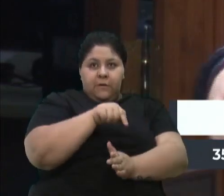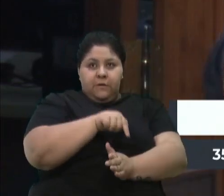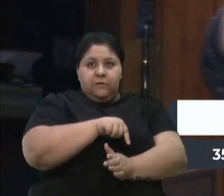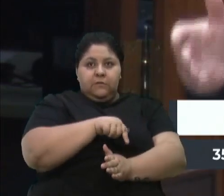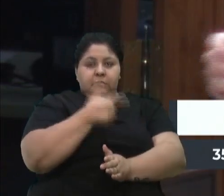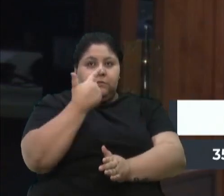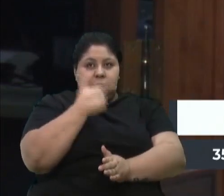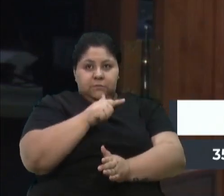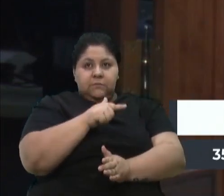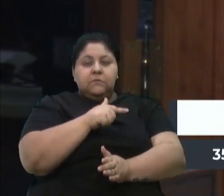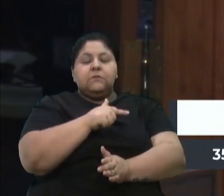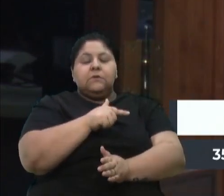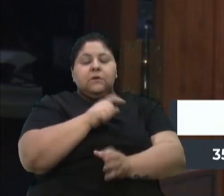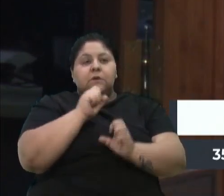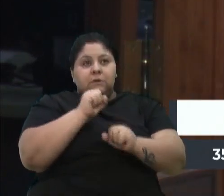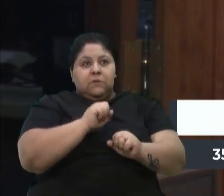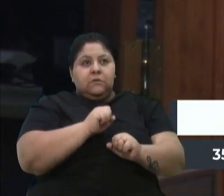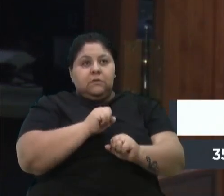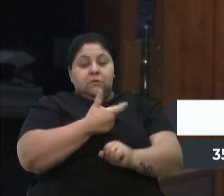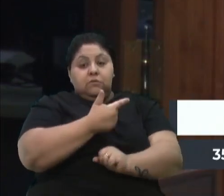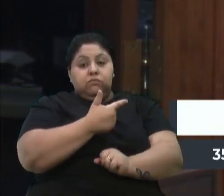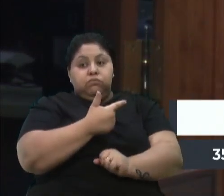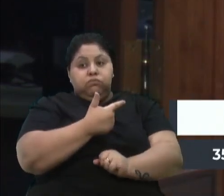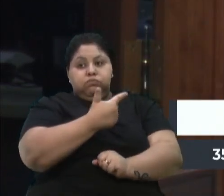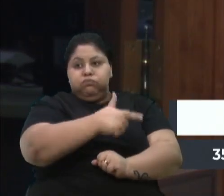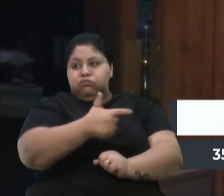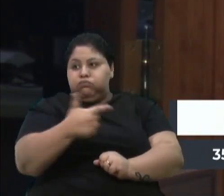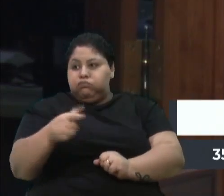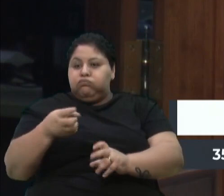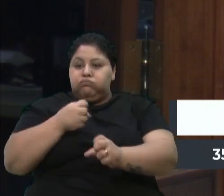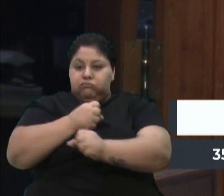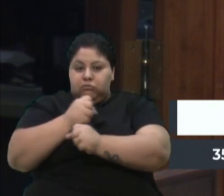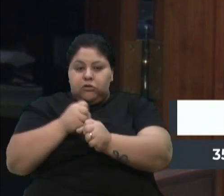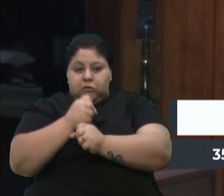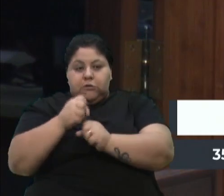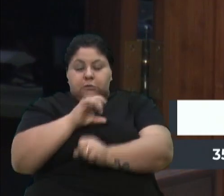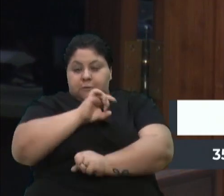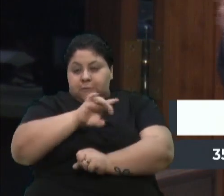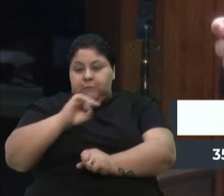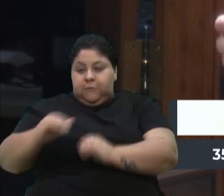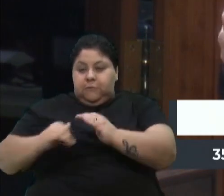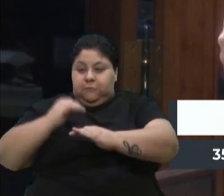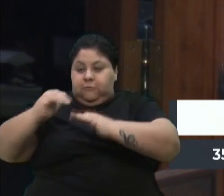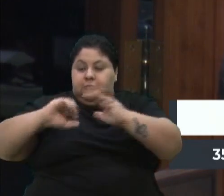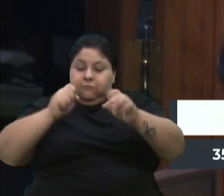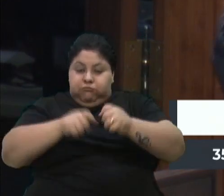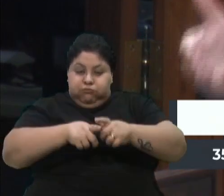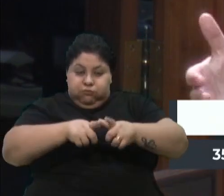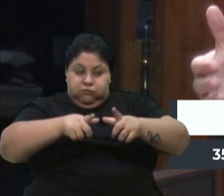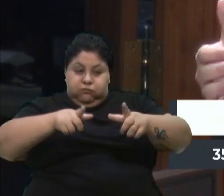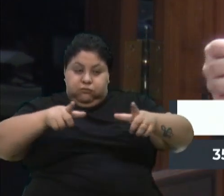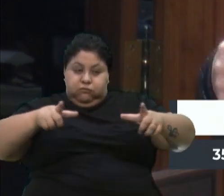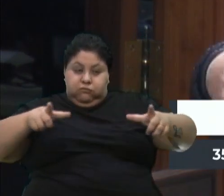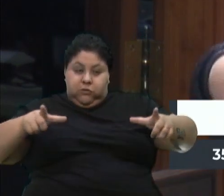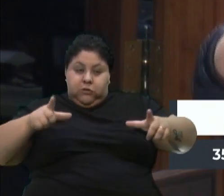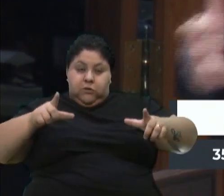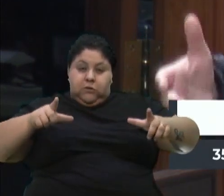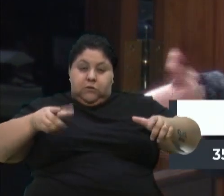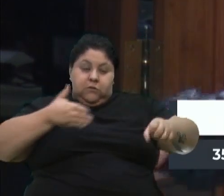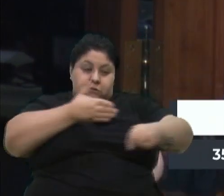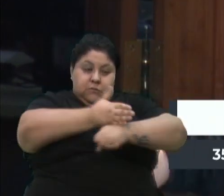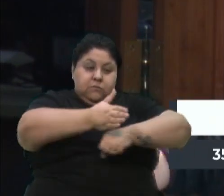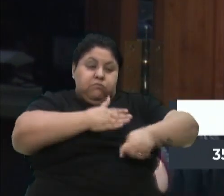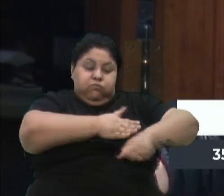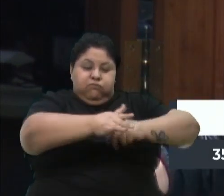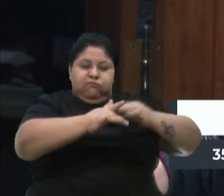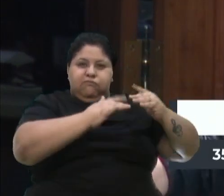E a tendência para os próximos anos é cada vez mais crescer com maior participação, com maior